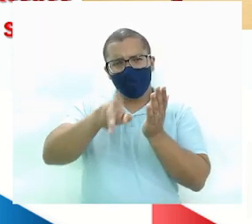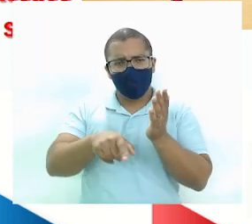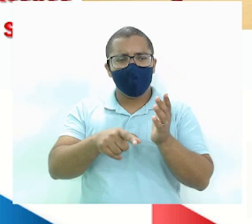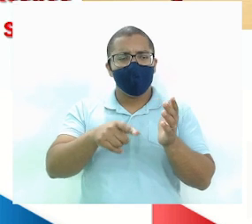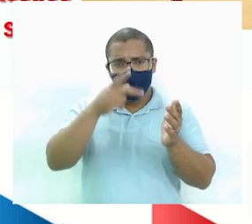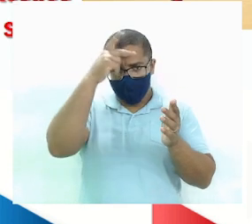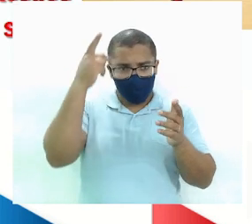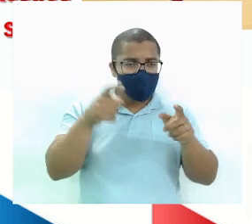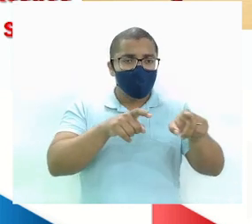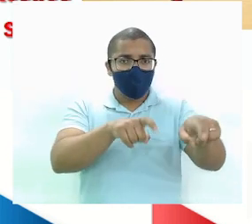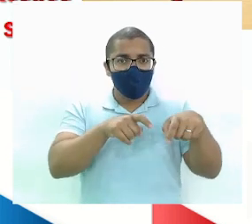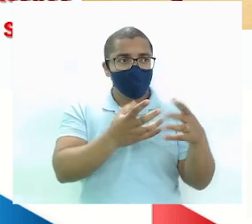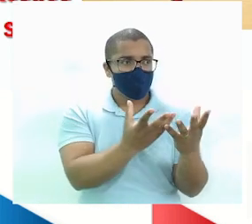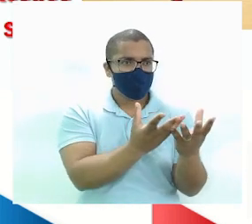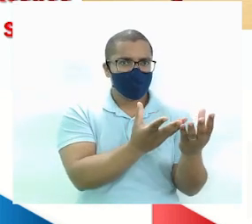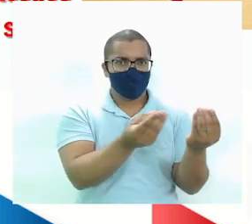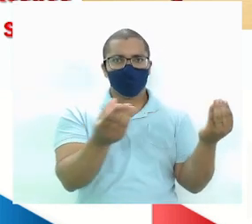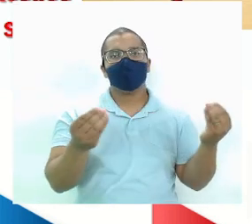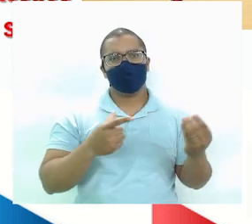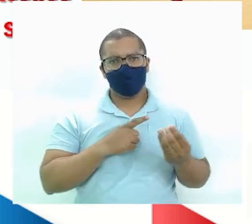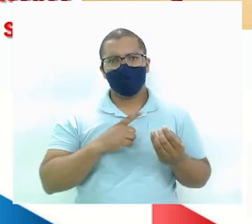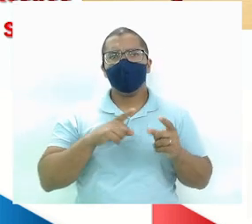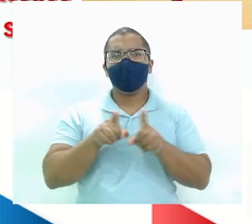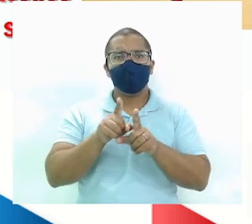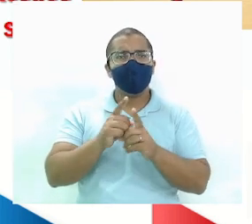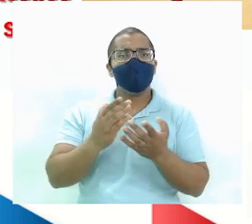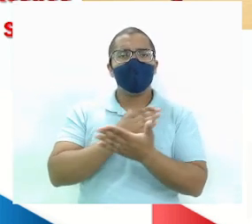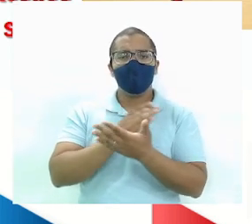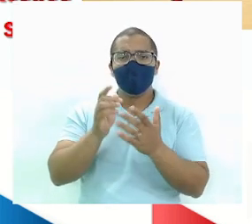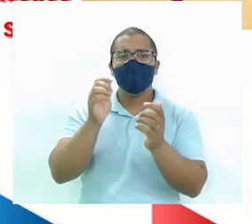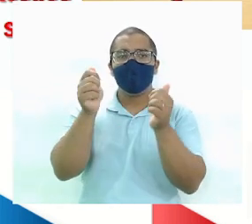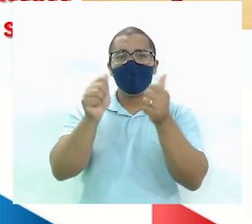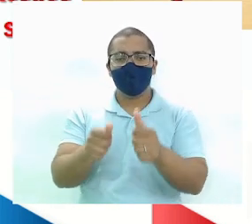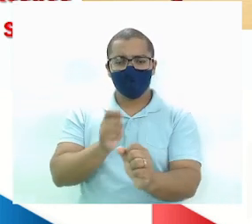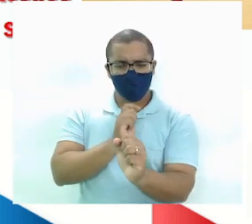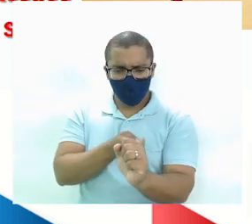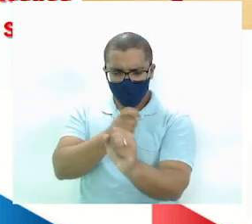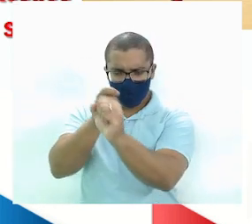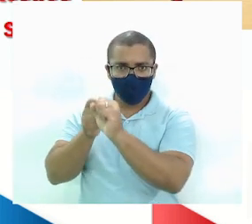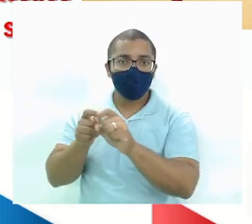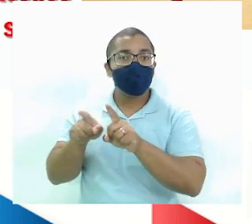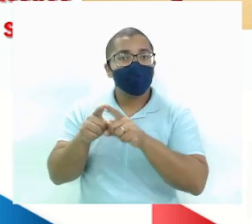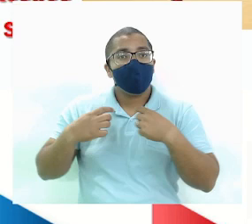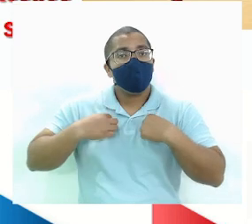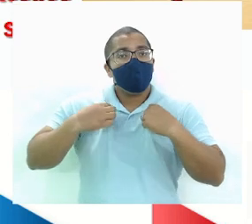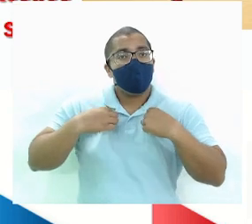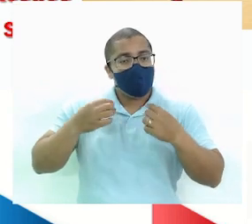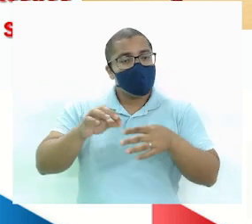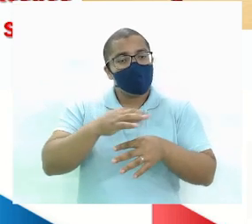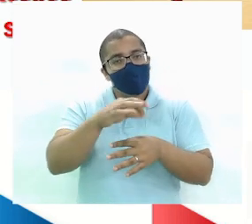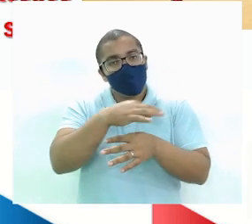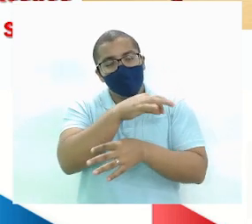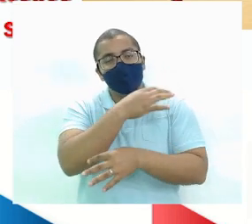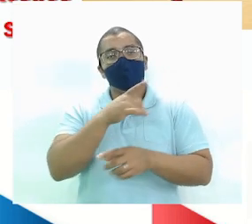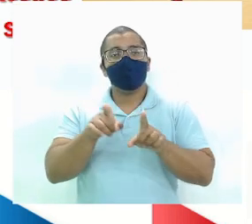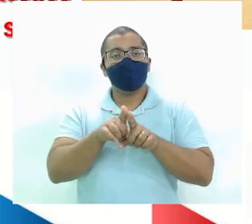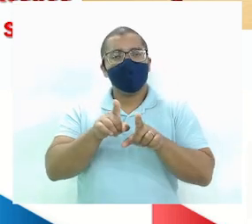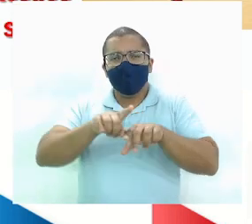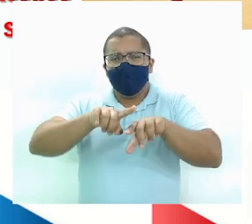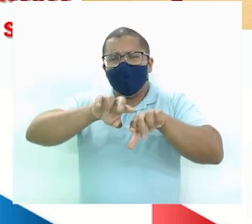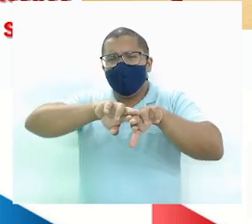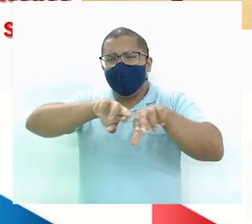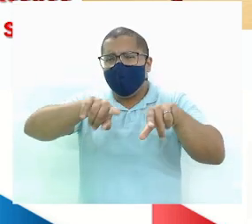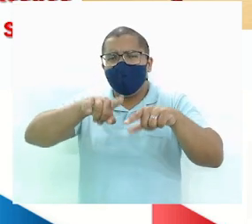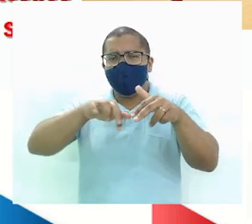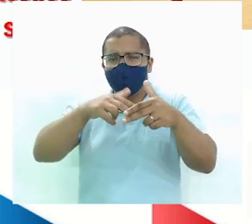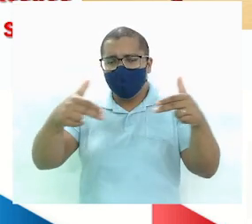eram os mais numerosos, mas havia um grande número de artesãos, fabricantes de roupas e utensílios que construía a